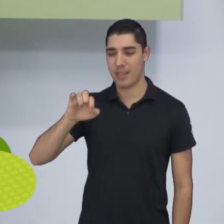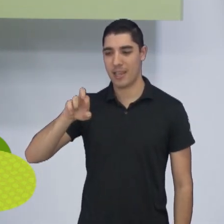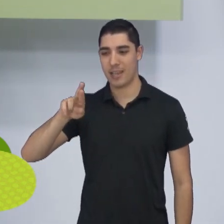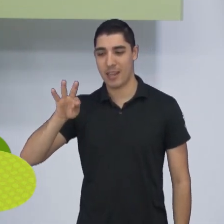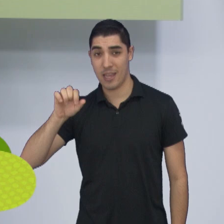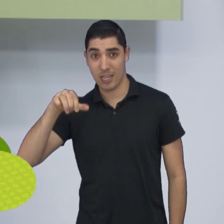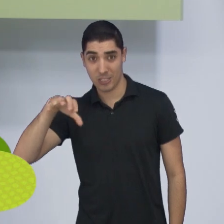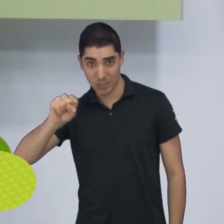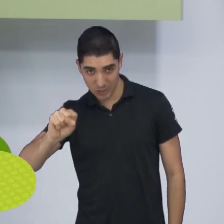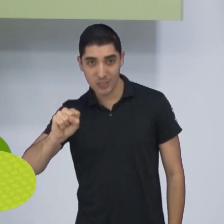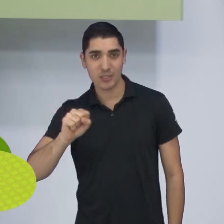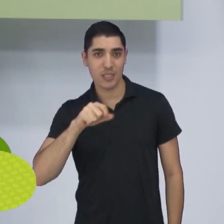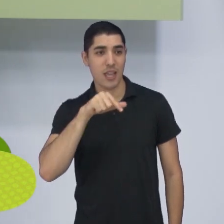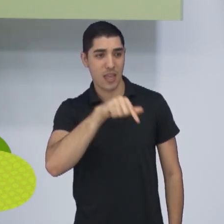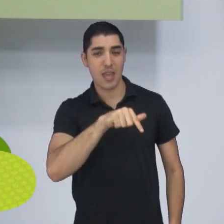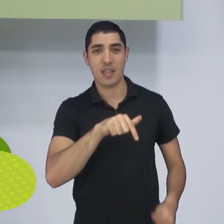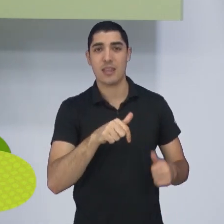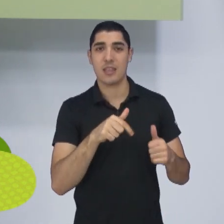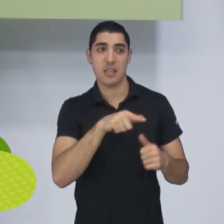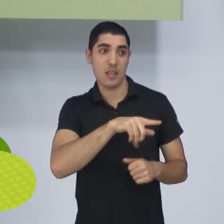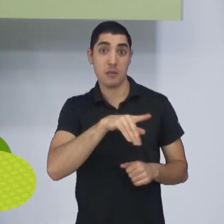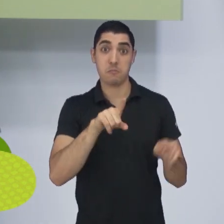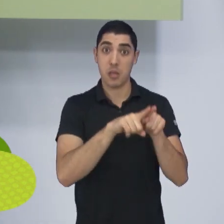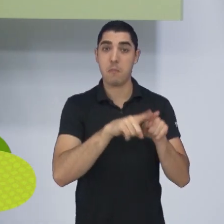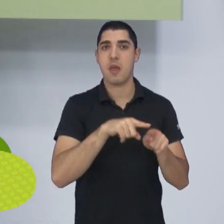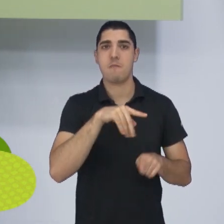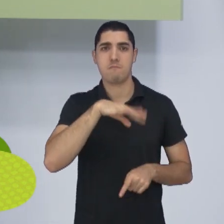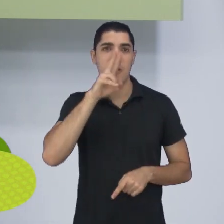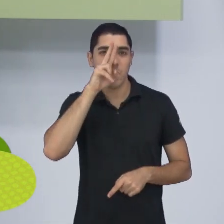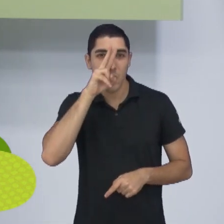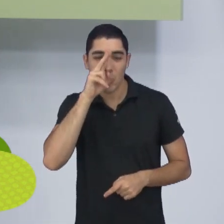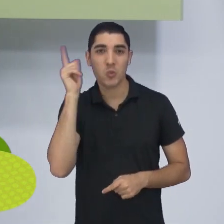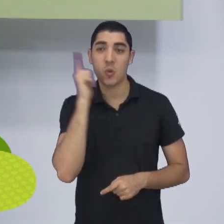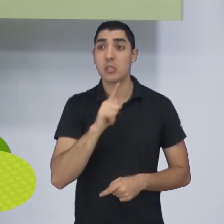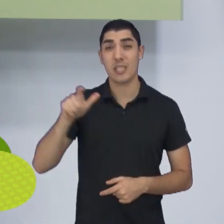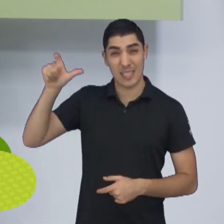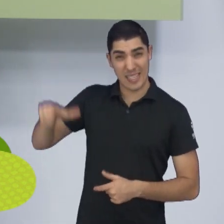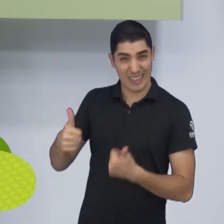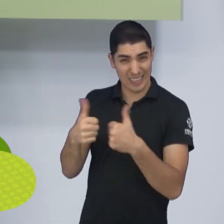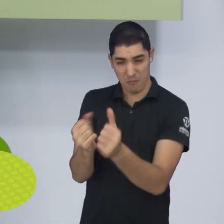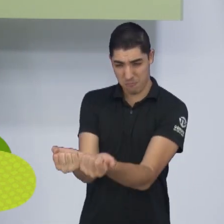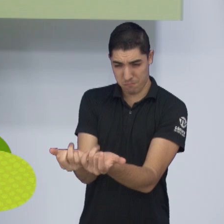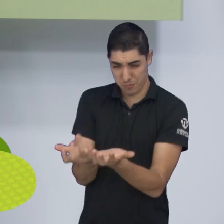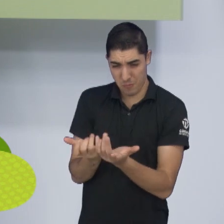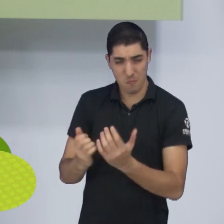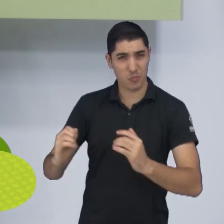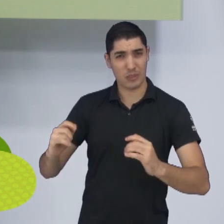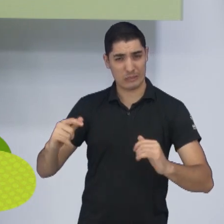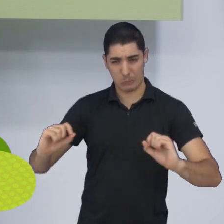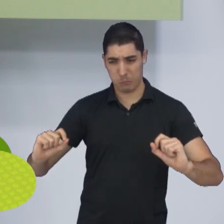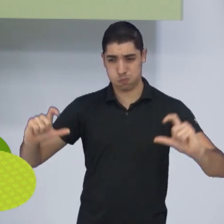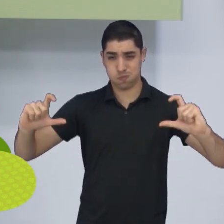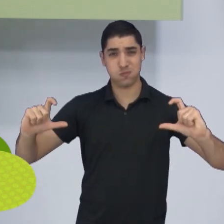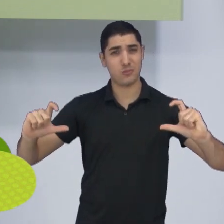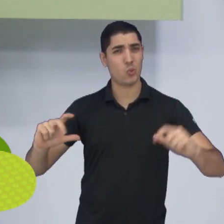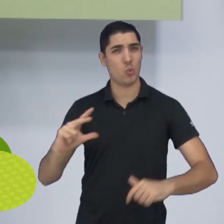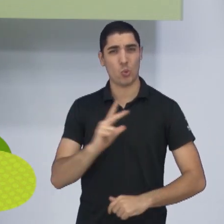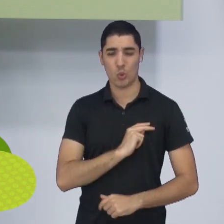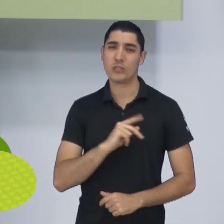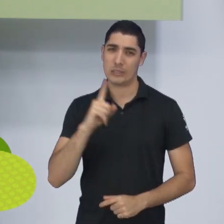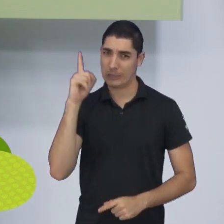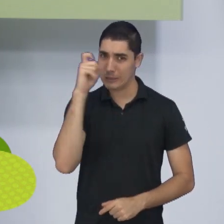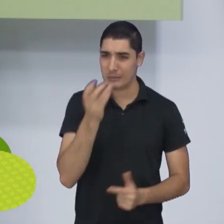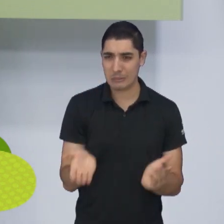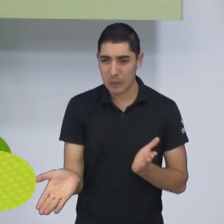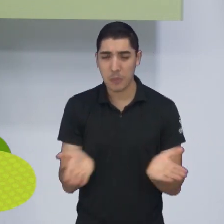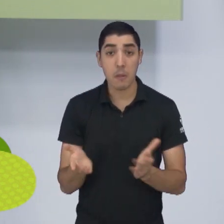terreno lá, o campo tá bem difícil de jogar, ele sabe o caminho do gol. Então fez 3 aí e conseguiu colocar